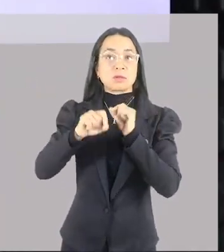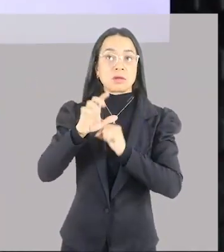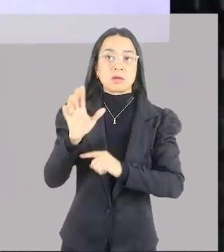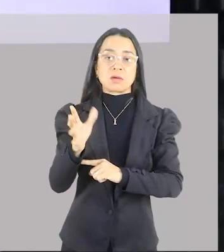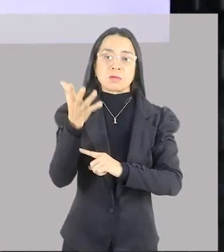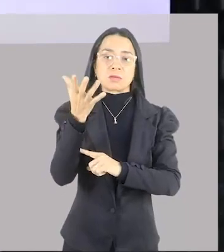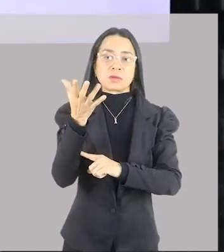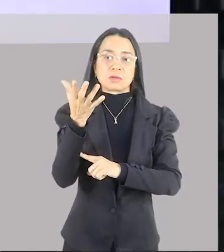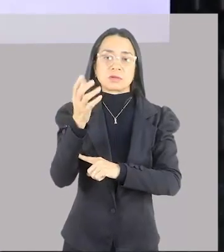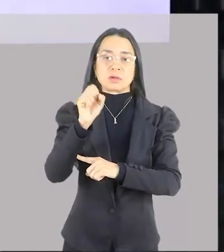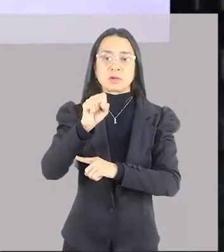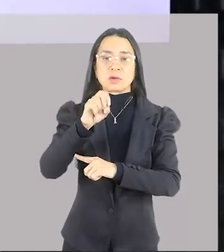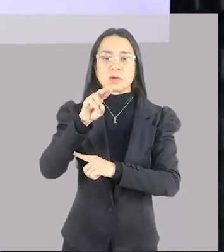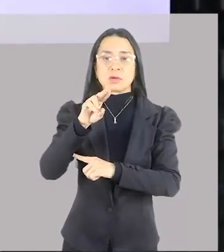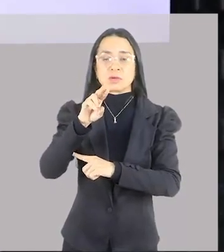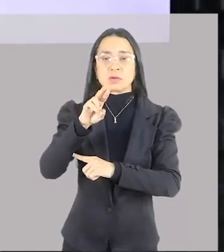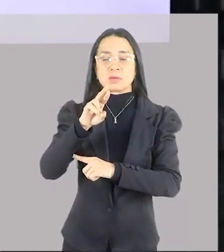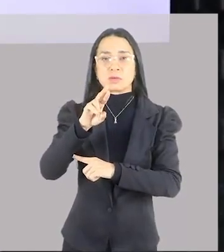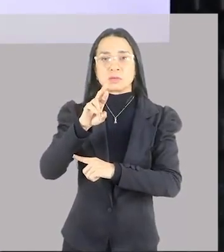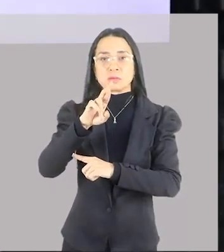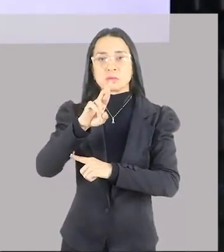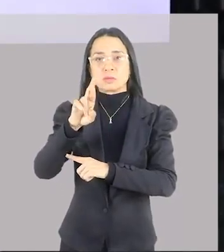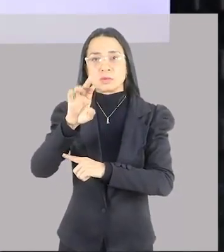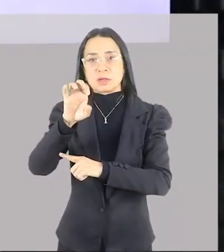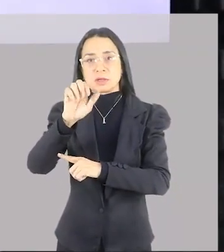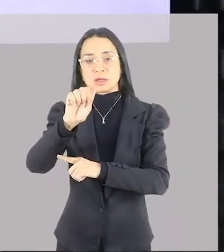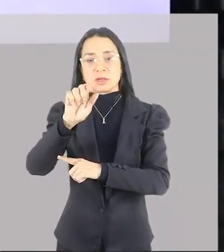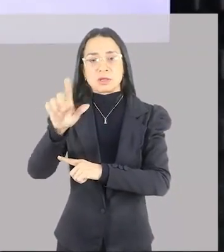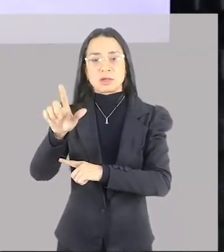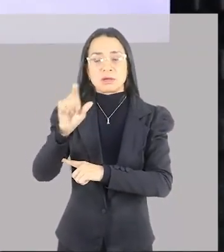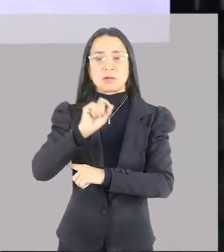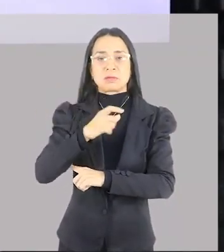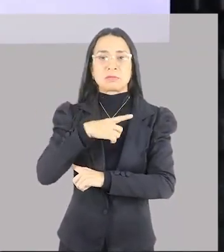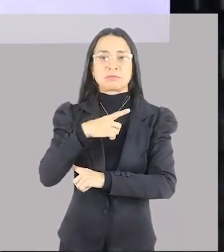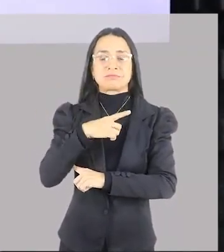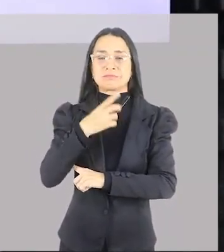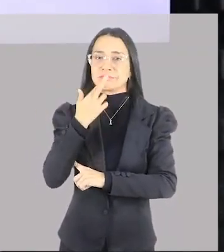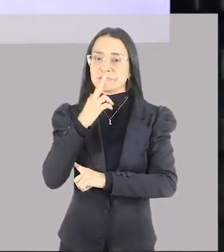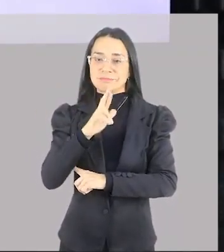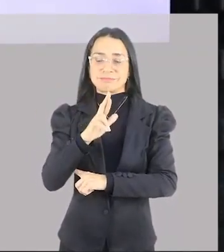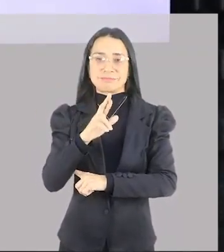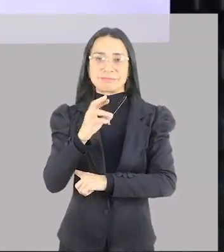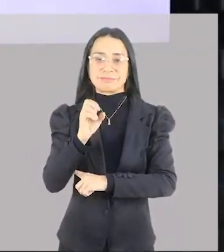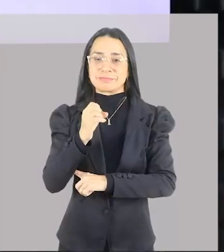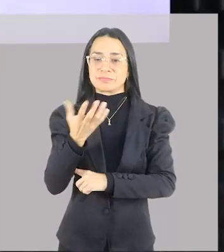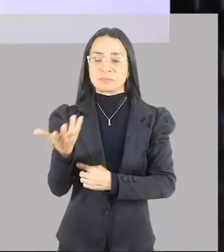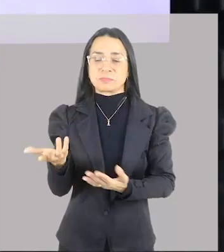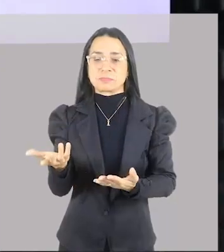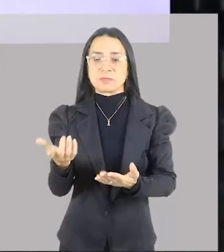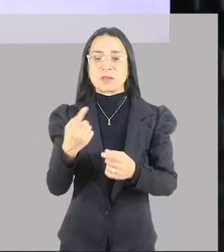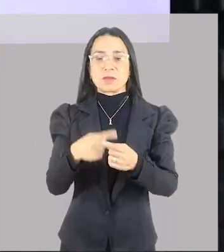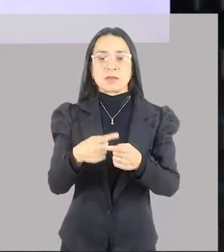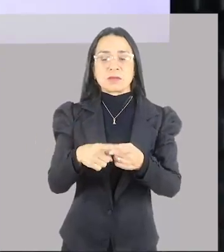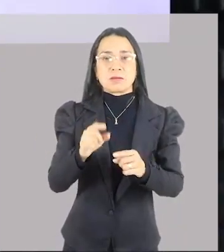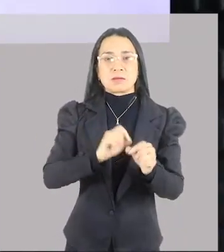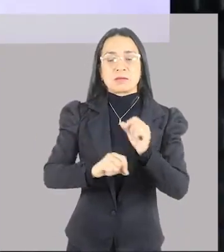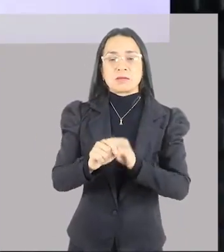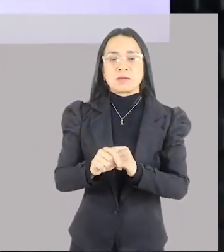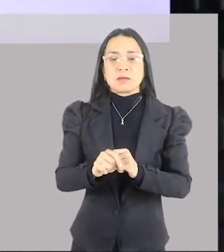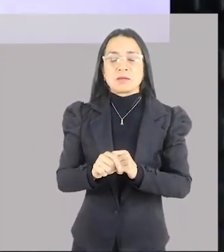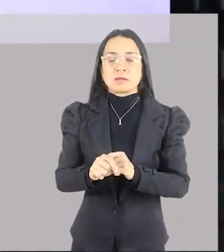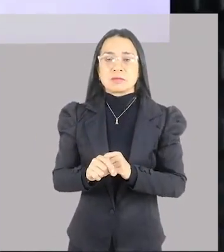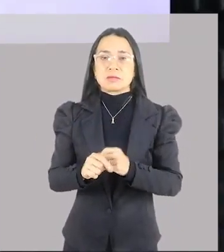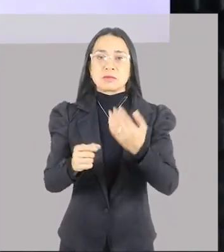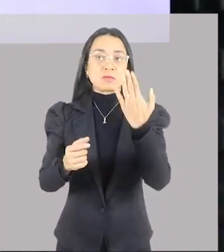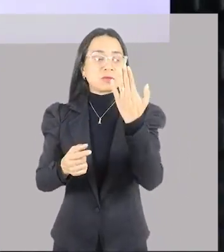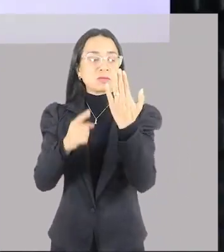situação surreal, né? E aqui eu já praticamente dei a resposta, né? Por quê? Porque você, de frente